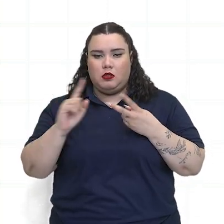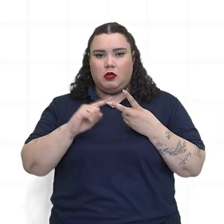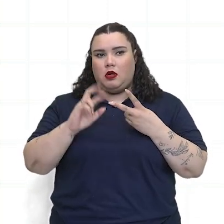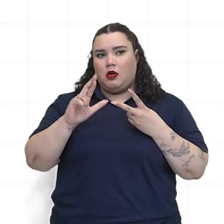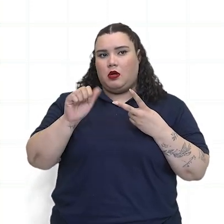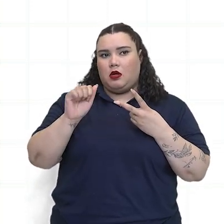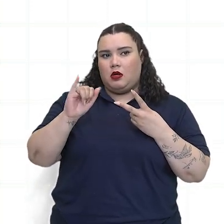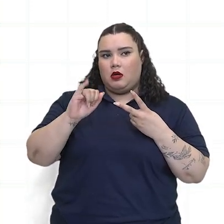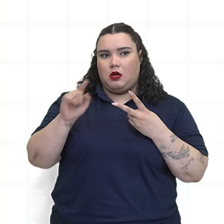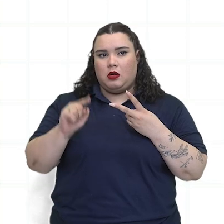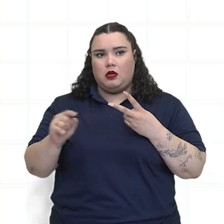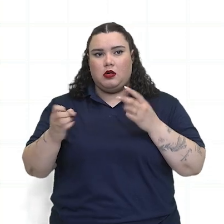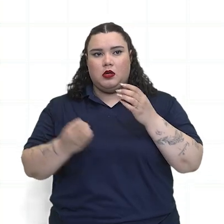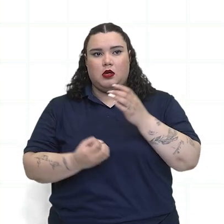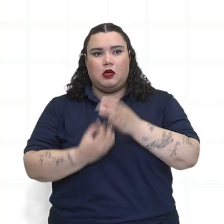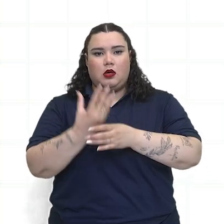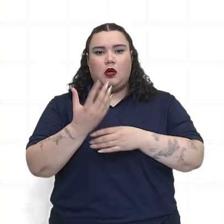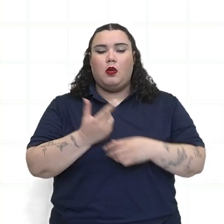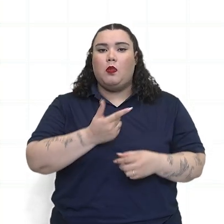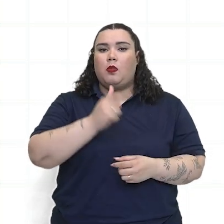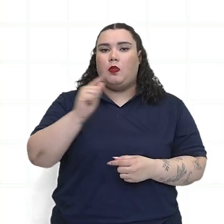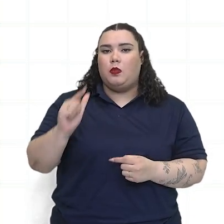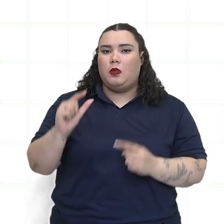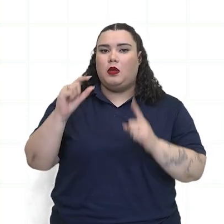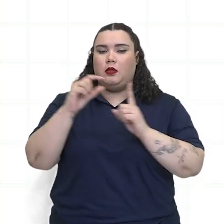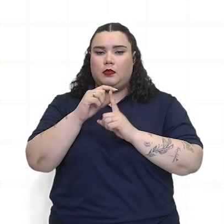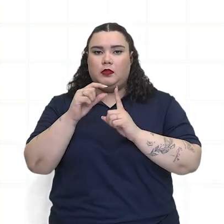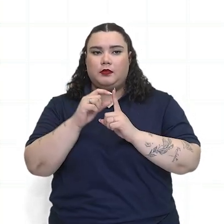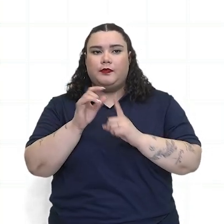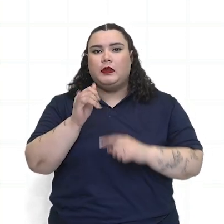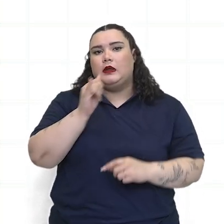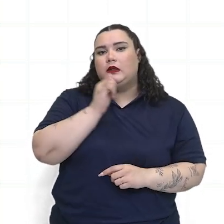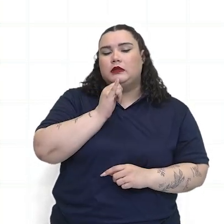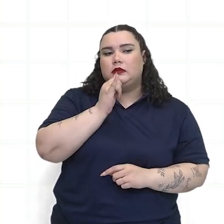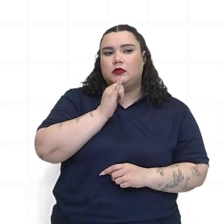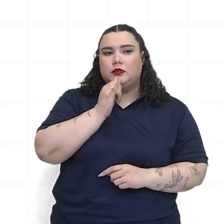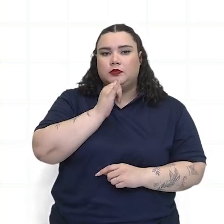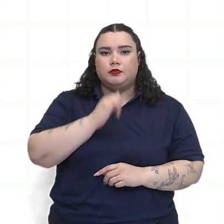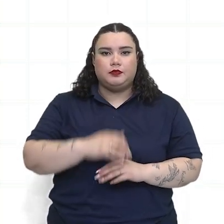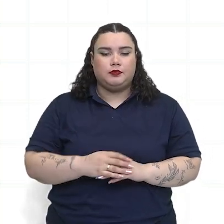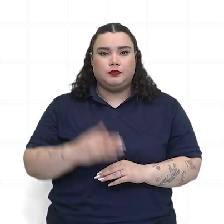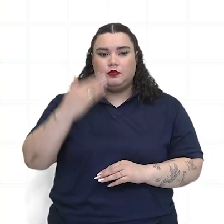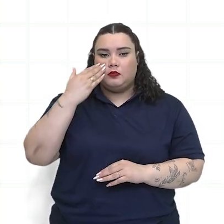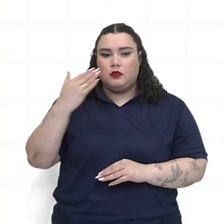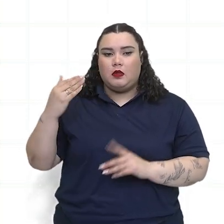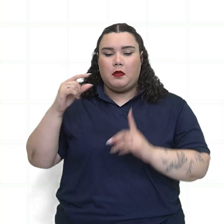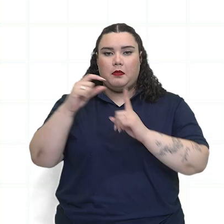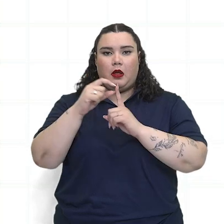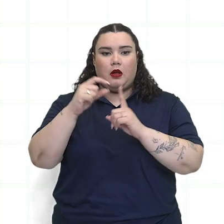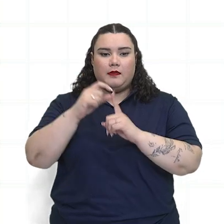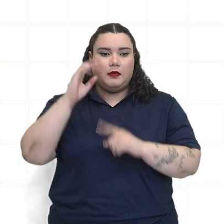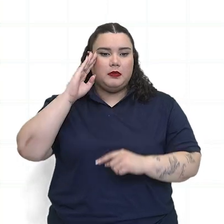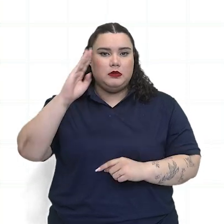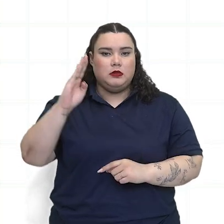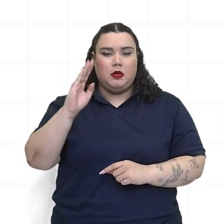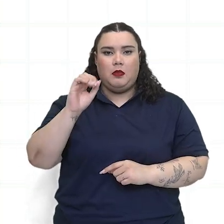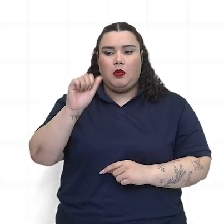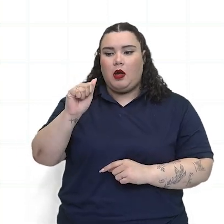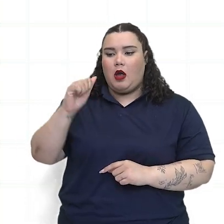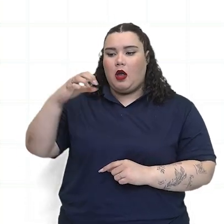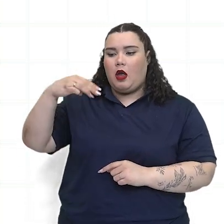forma outra palavra, certo? Exemplo, eu tenho uma palavra primitiva aqui,